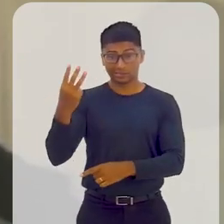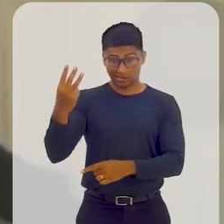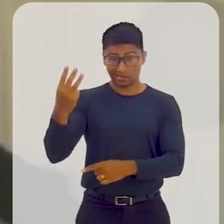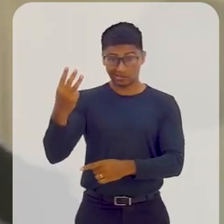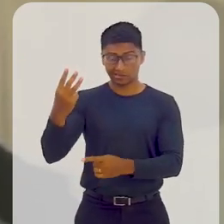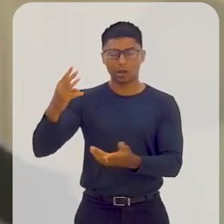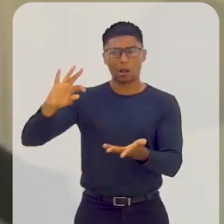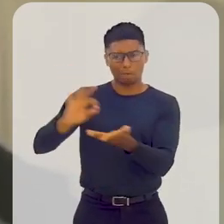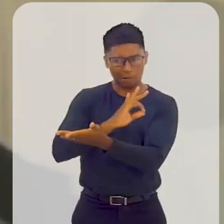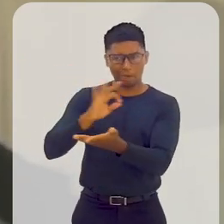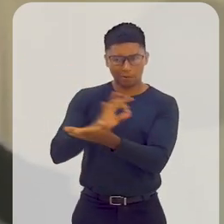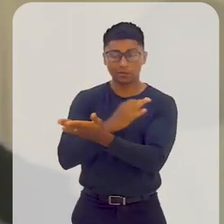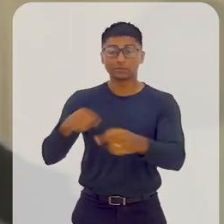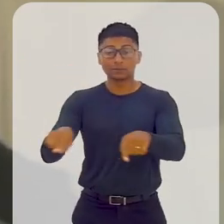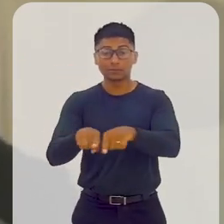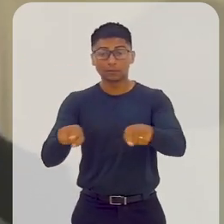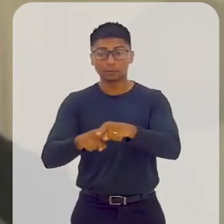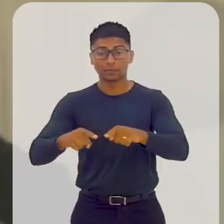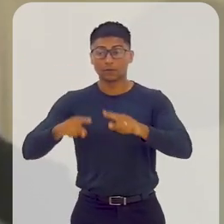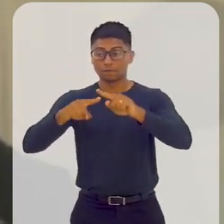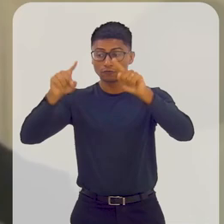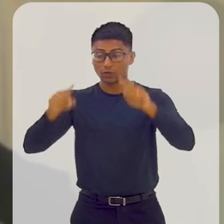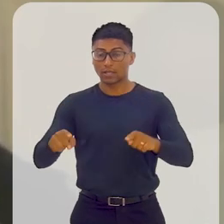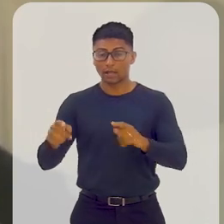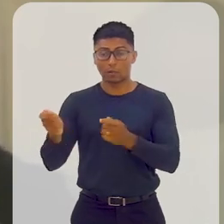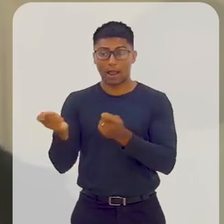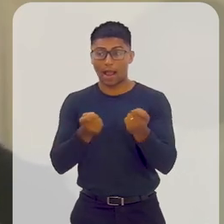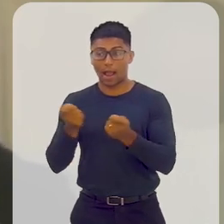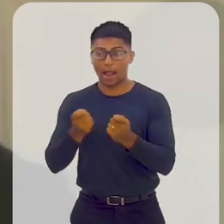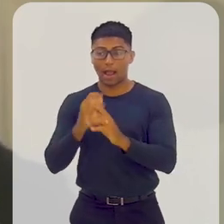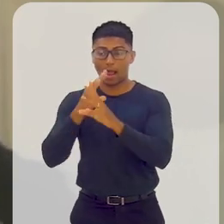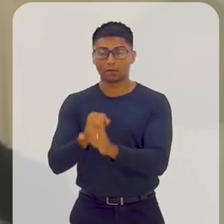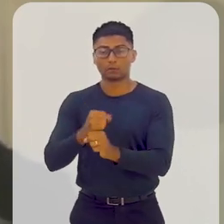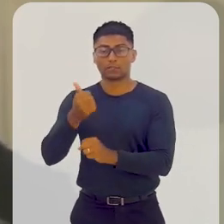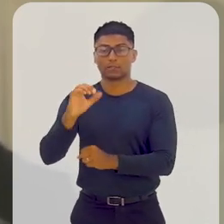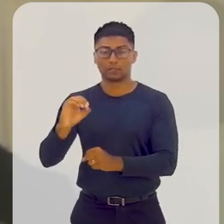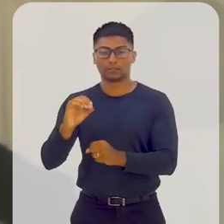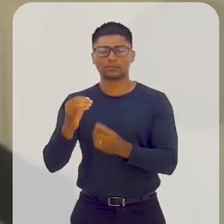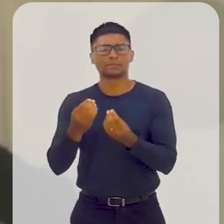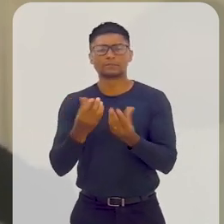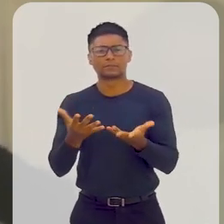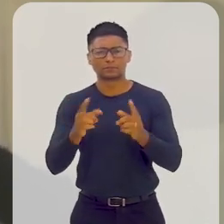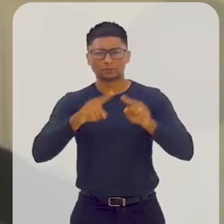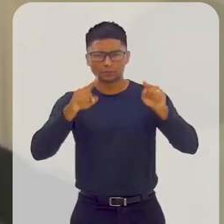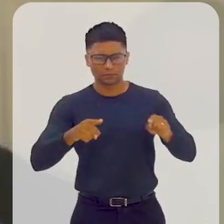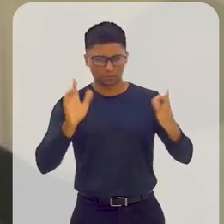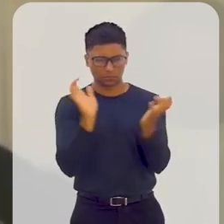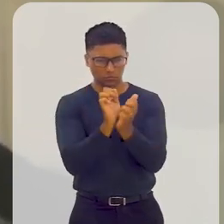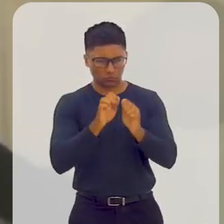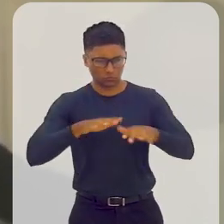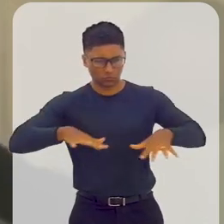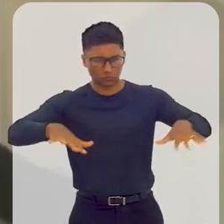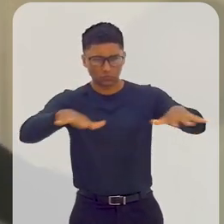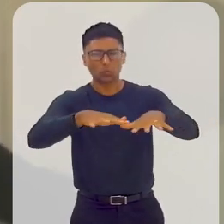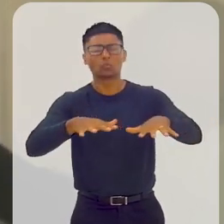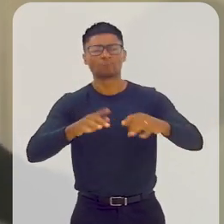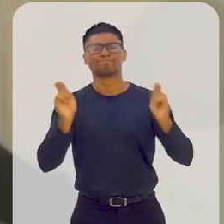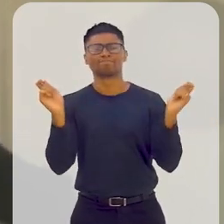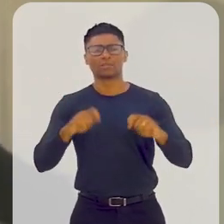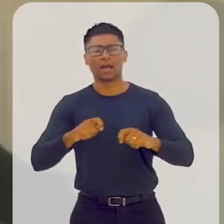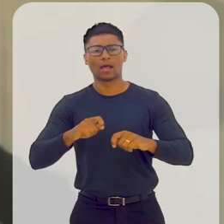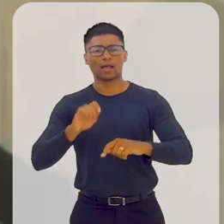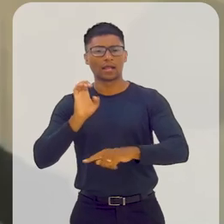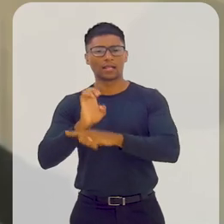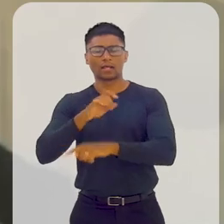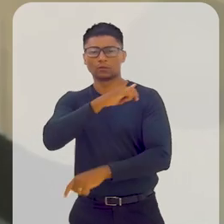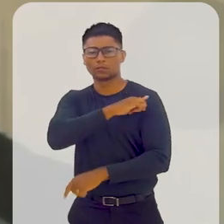10 administrativos. Justamente para que a gente possa ter hoje um corpo de funcionários competentes e capazes de